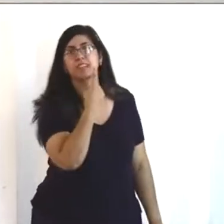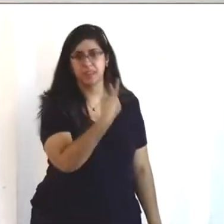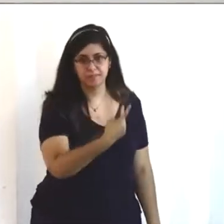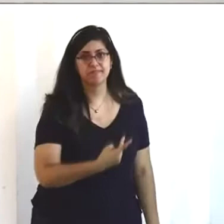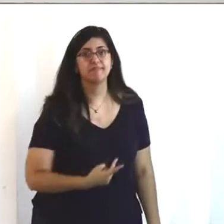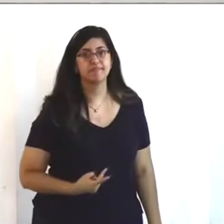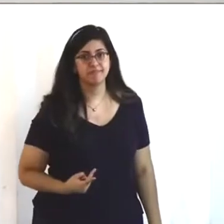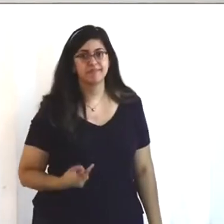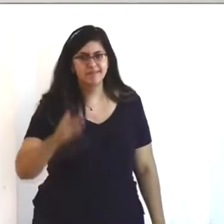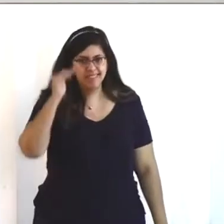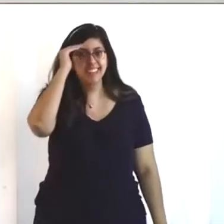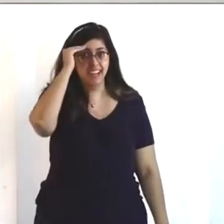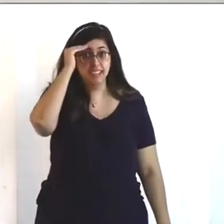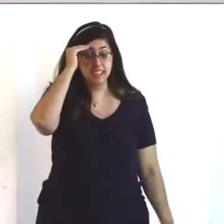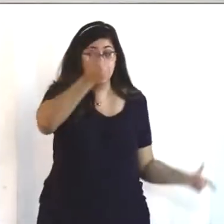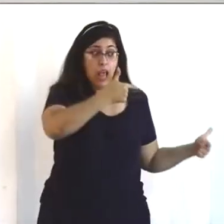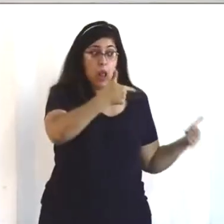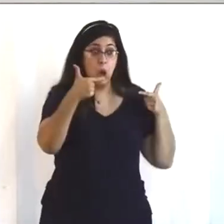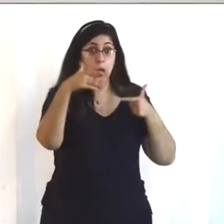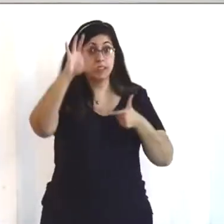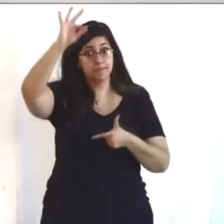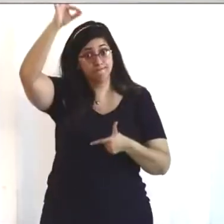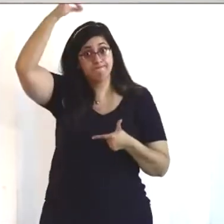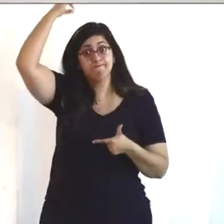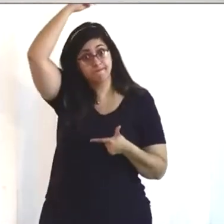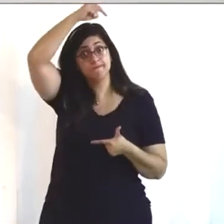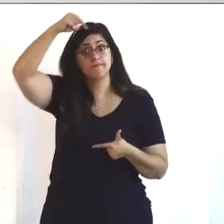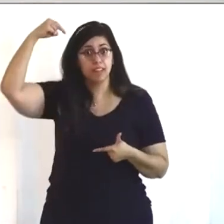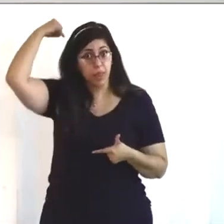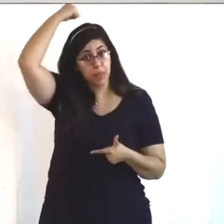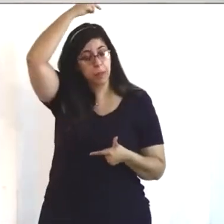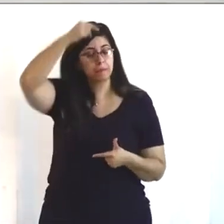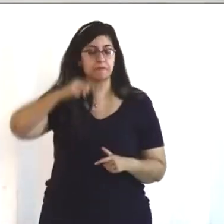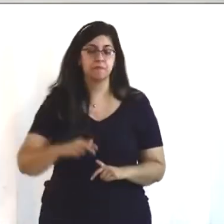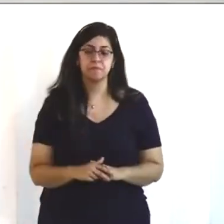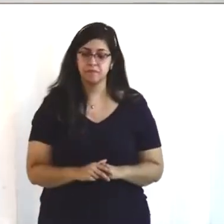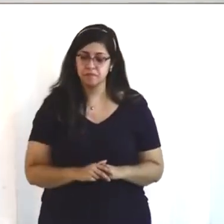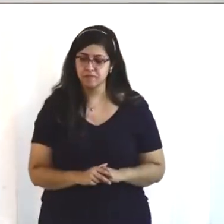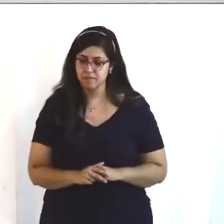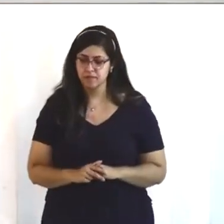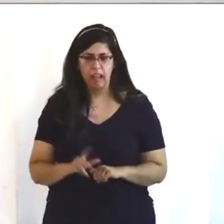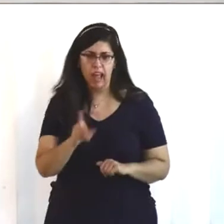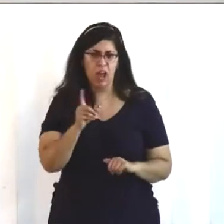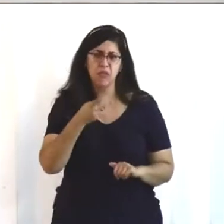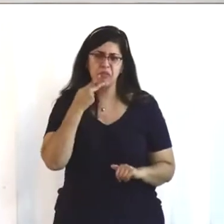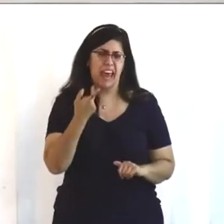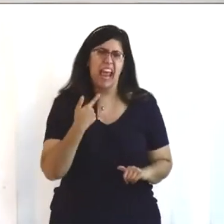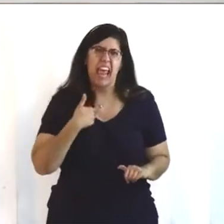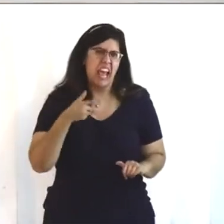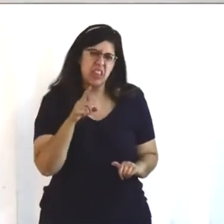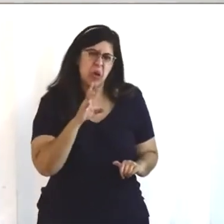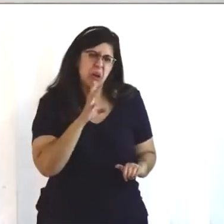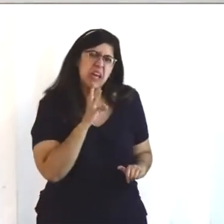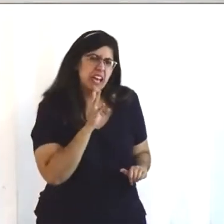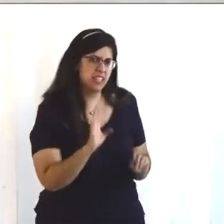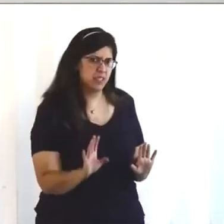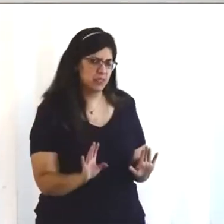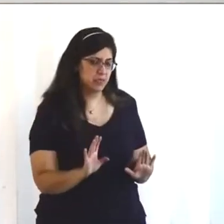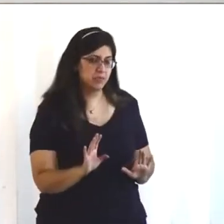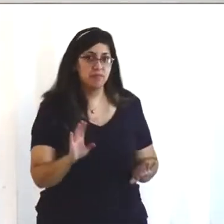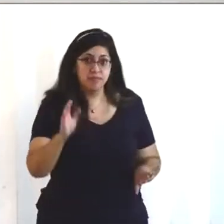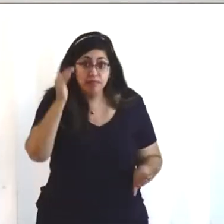chamada blasfêmia contra o Espírito Santo? Não é necessariamente negar a Jesus de fala, não é uma voz